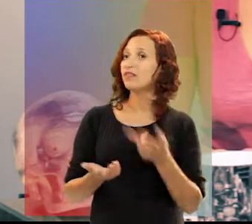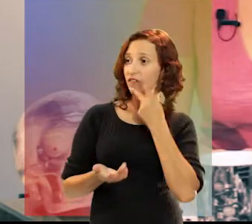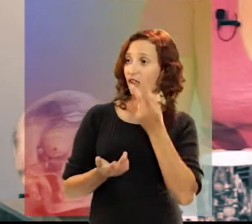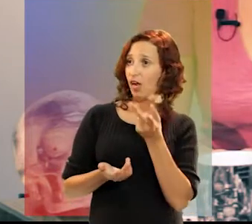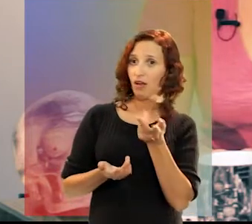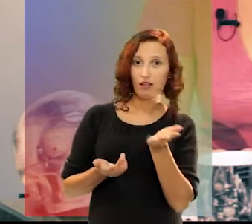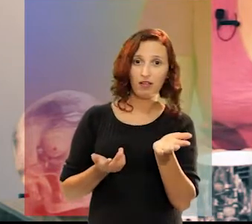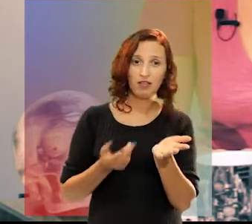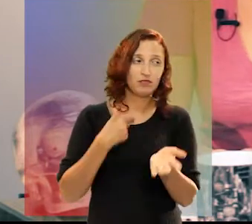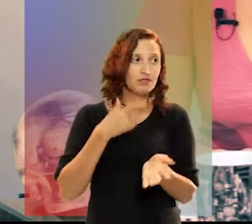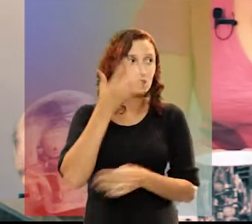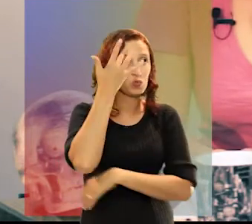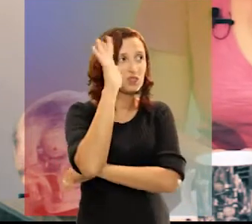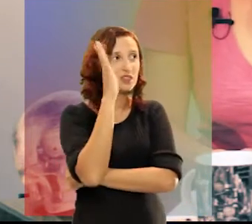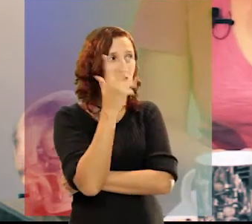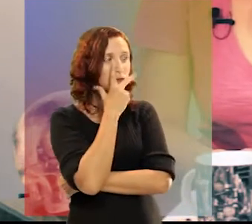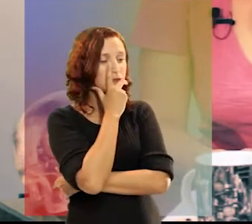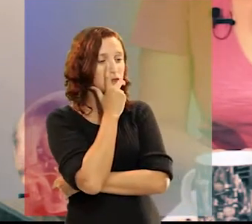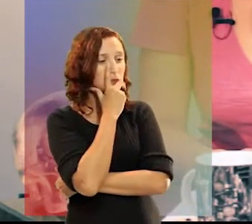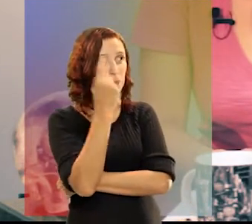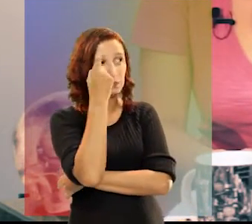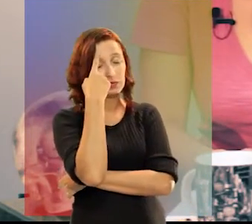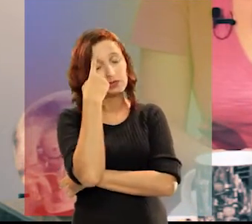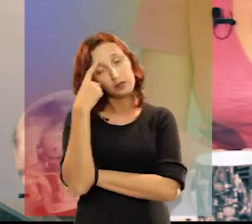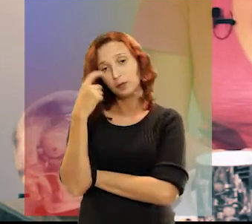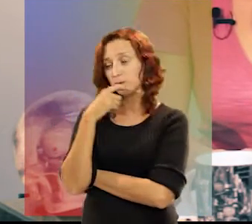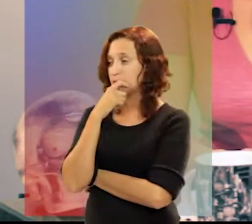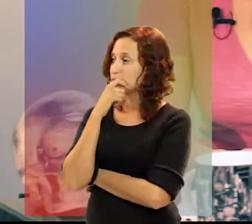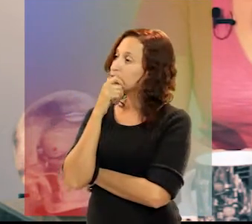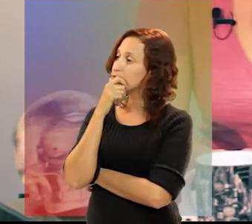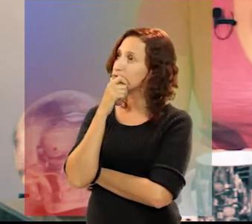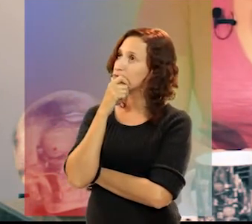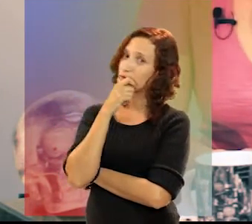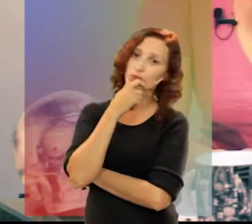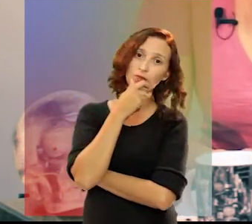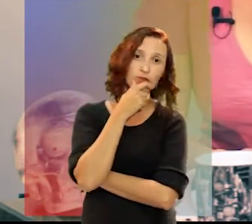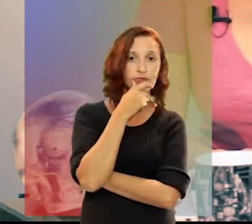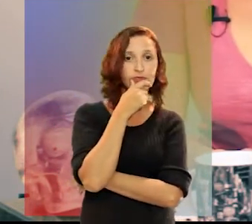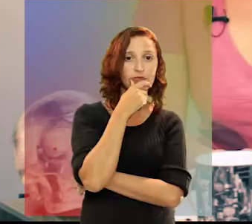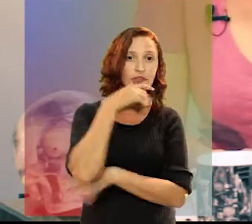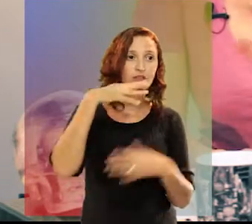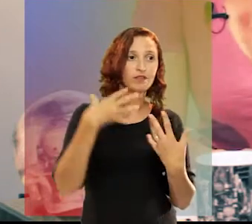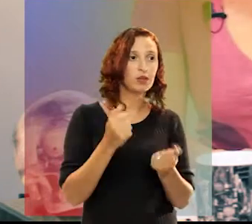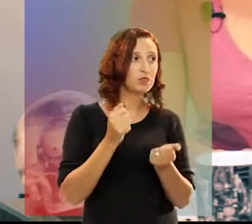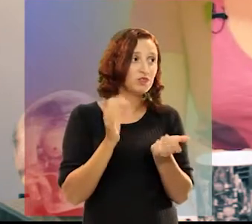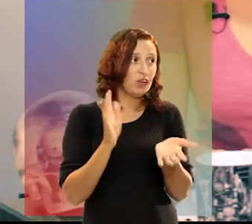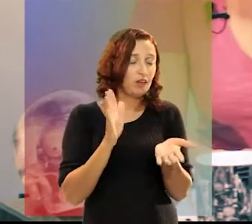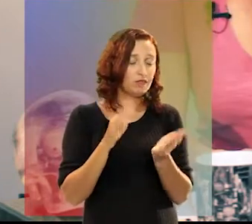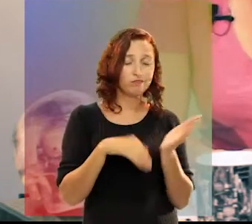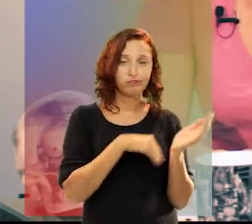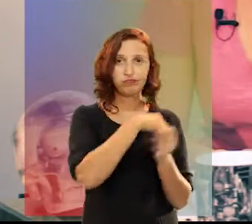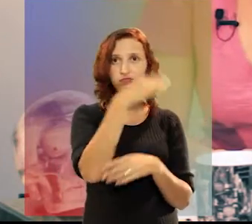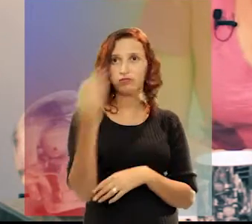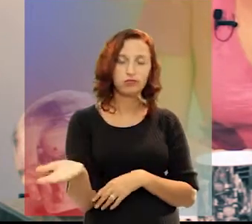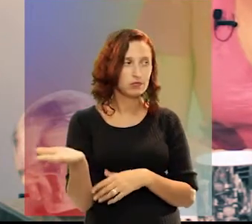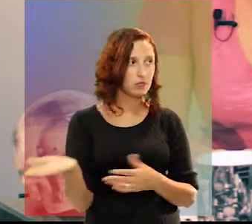Quem que faz isso? Sei lá, uma pessoa louca. Tá, bora, já são tá tarde.